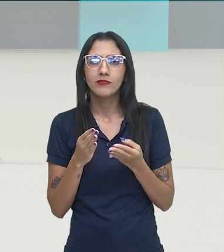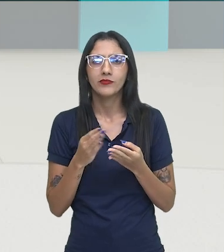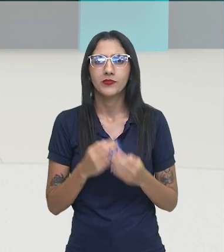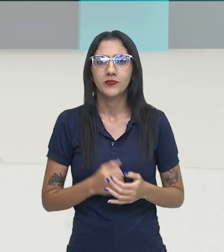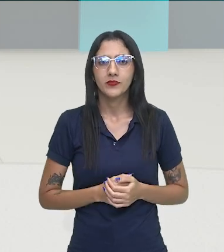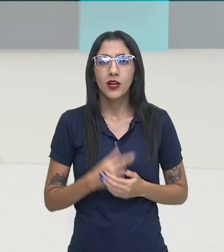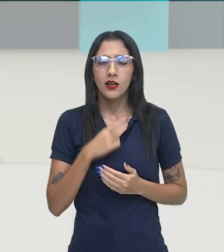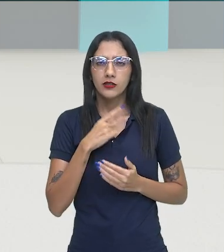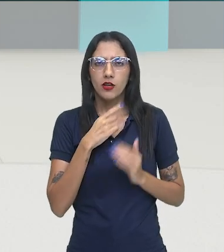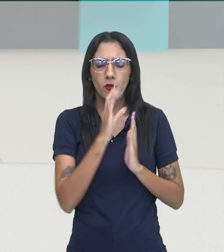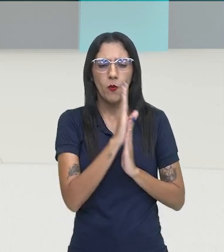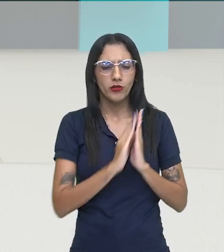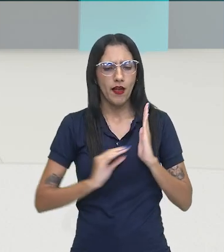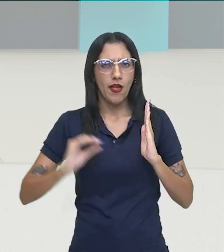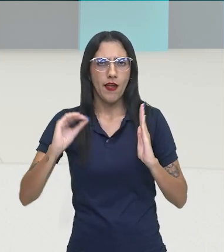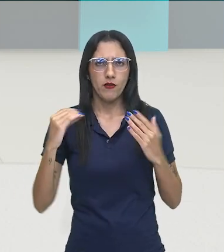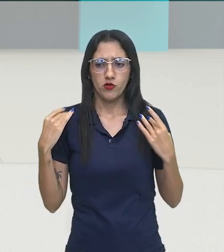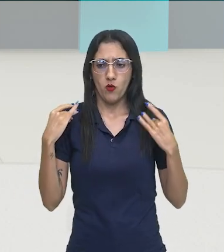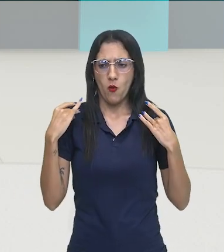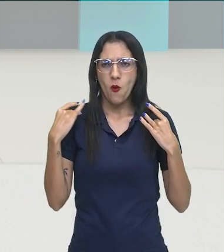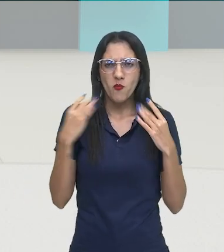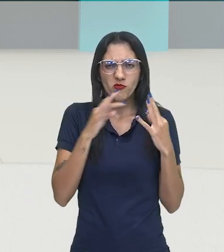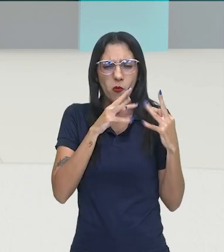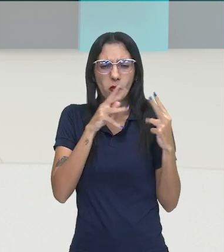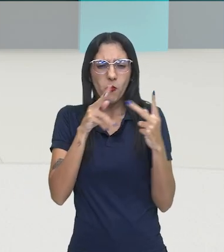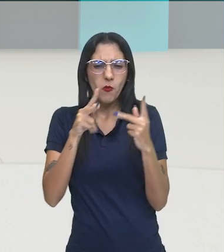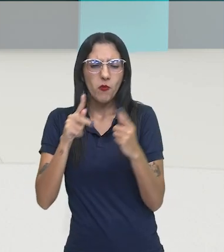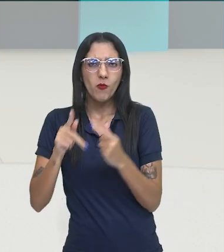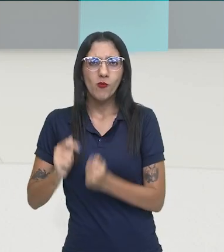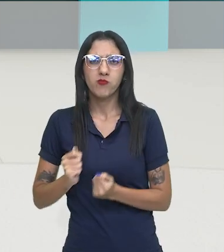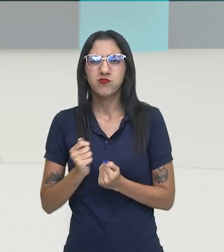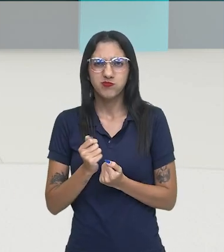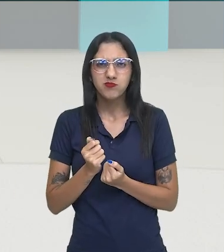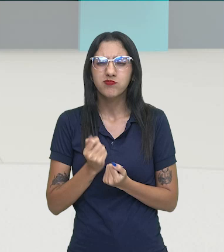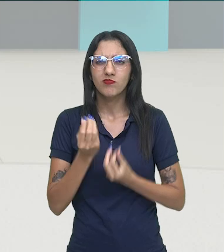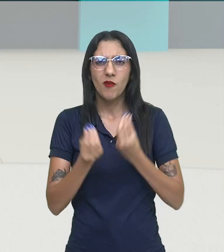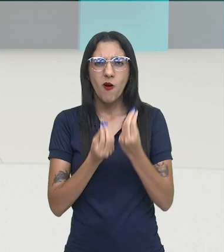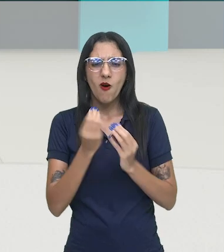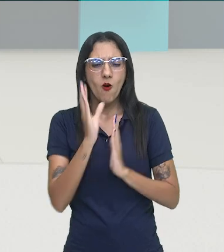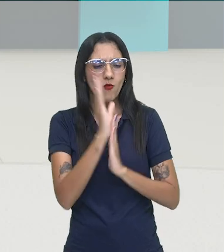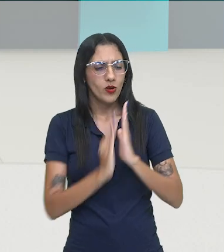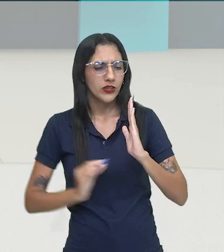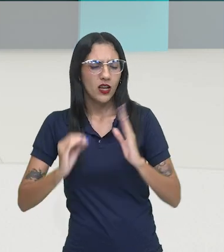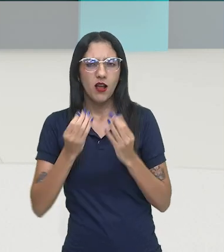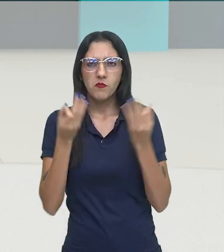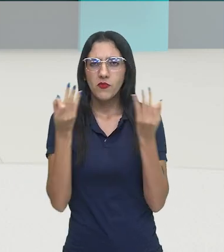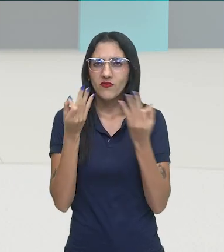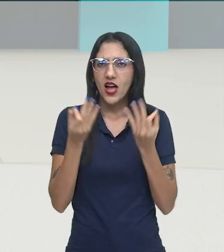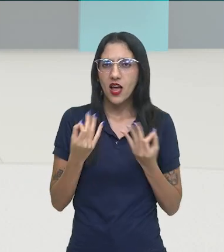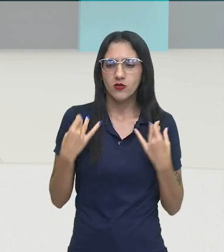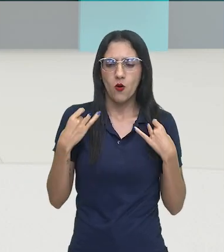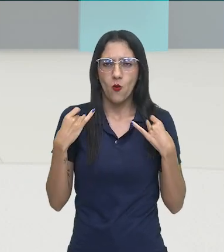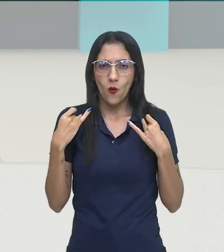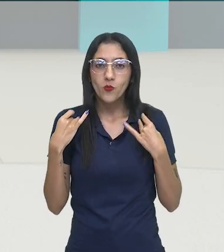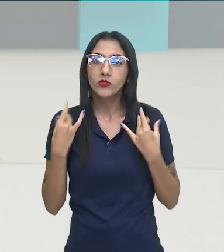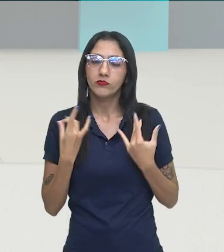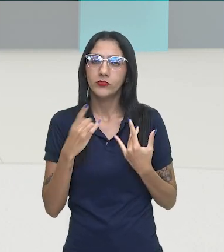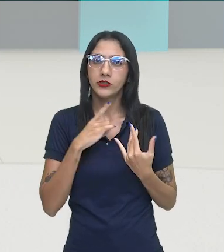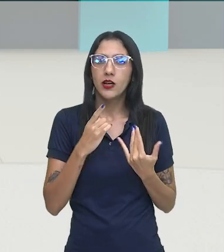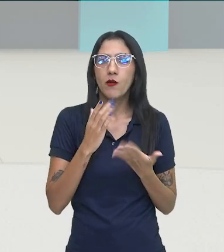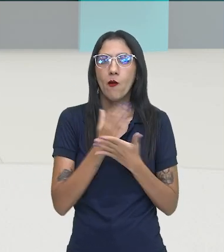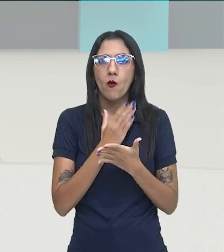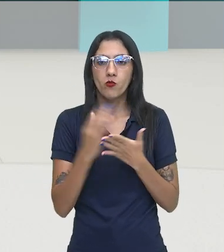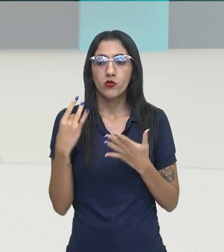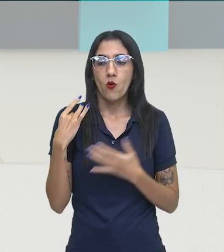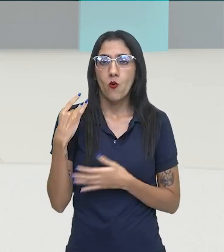que é aquele estilo geral, né? O que está acontecendo no mundo. Então, tem determinadas roupas